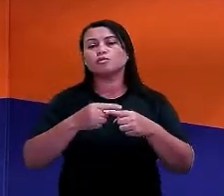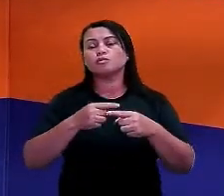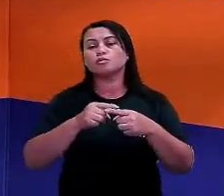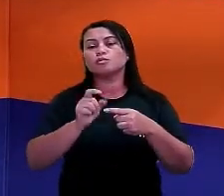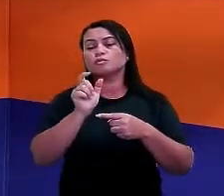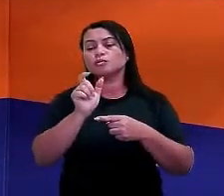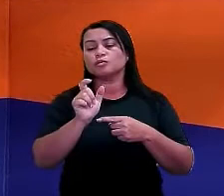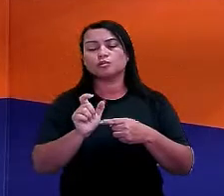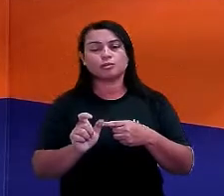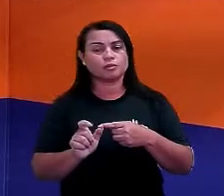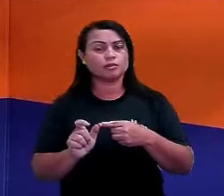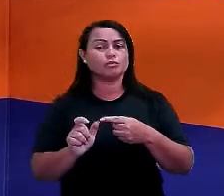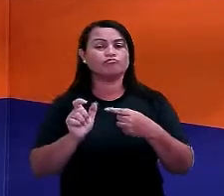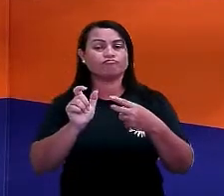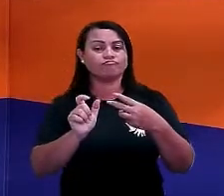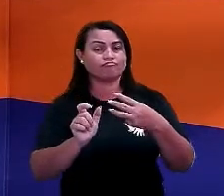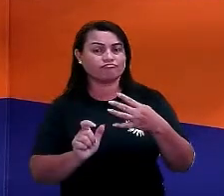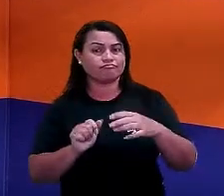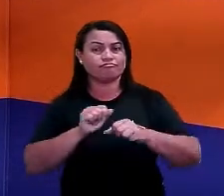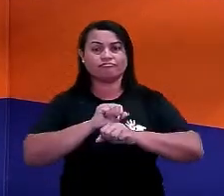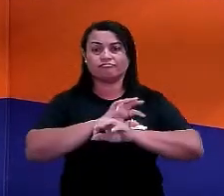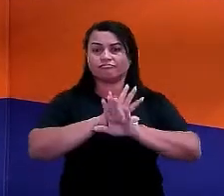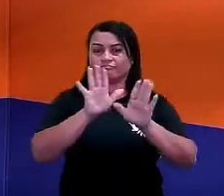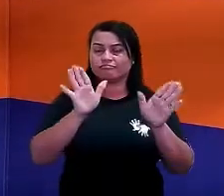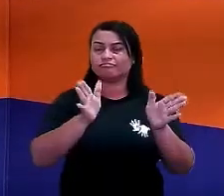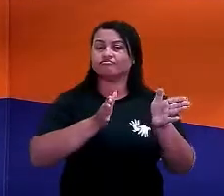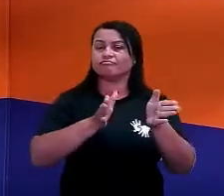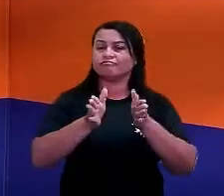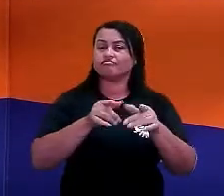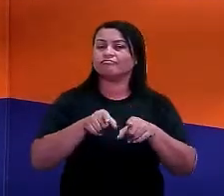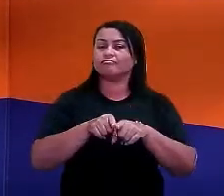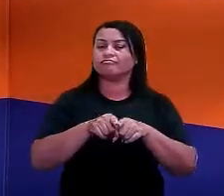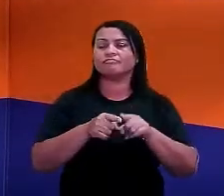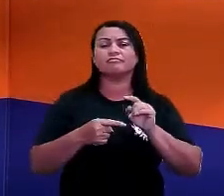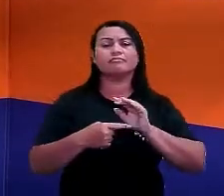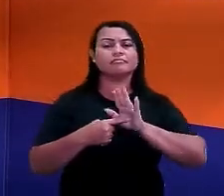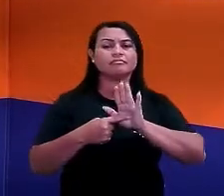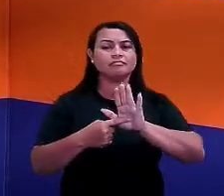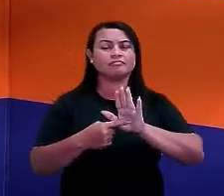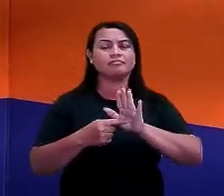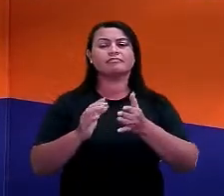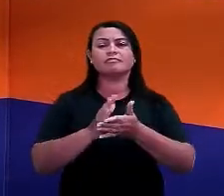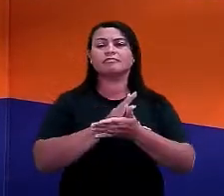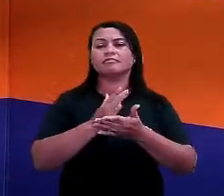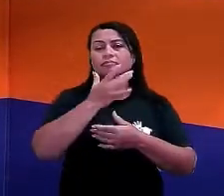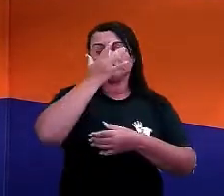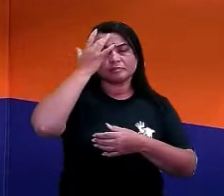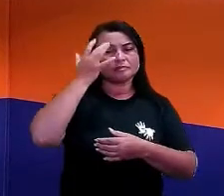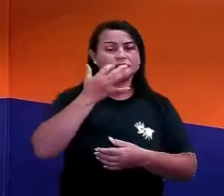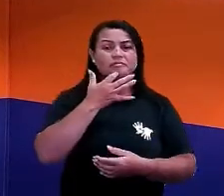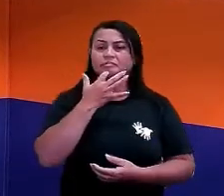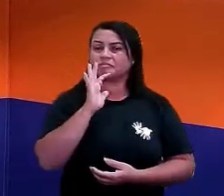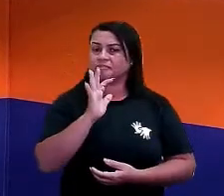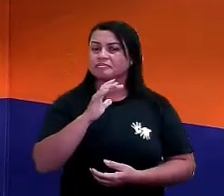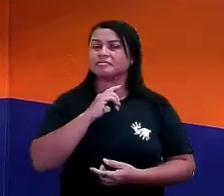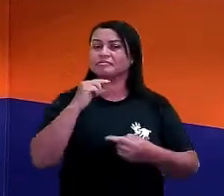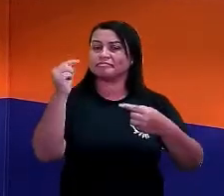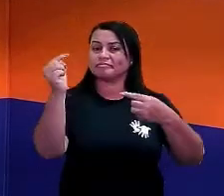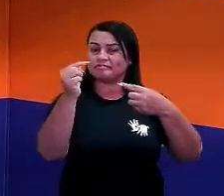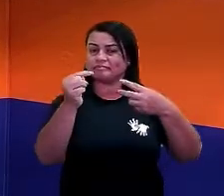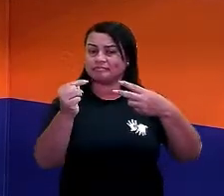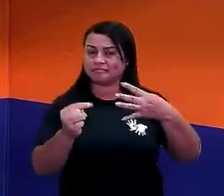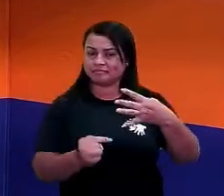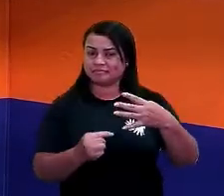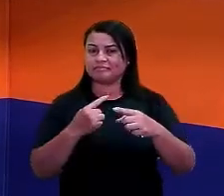ter esclarecido, ter orientado, né? E ter apresentado para algumas pessoas que não sabiam que tinham todos esses